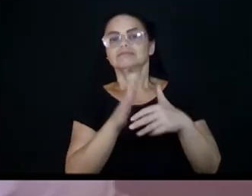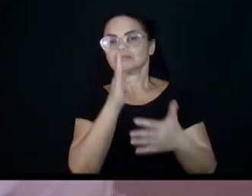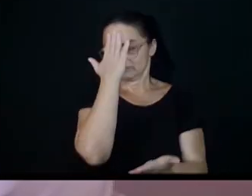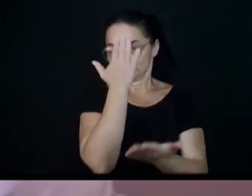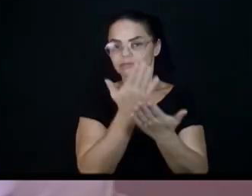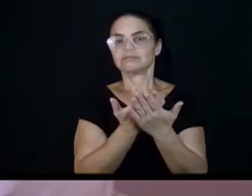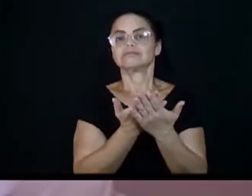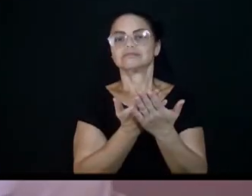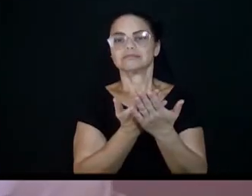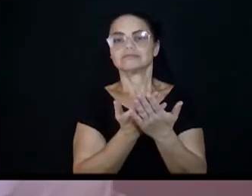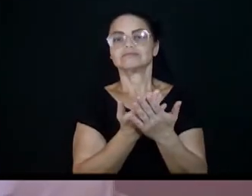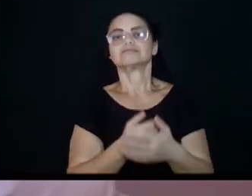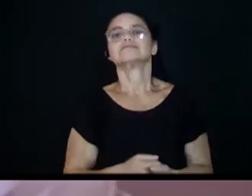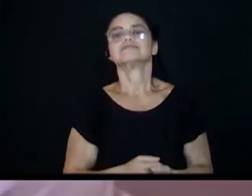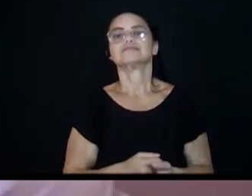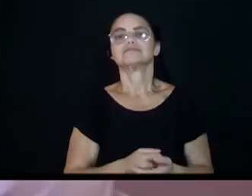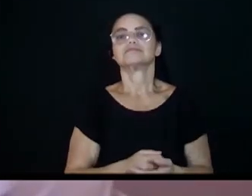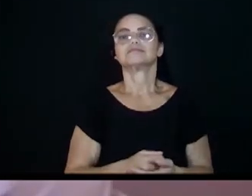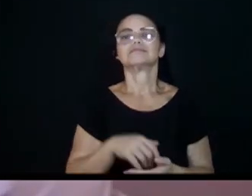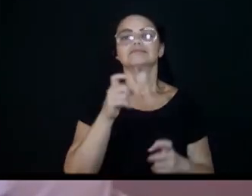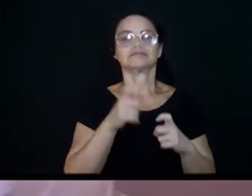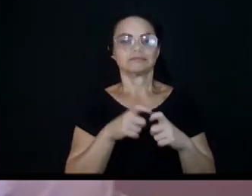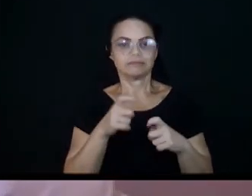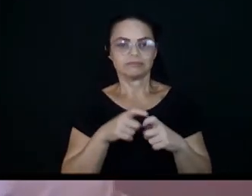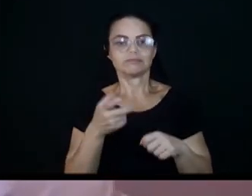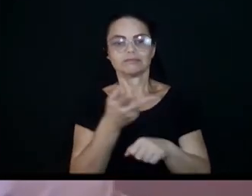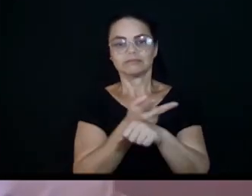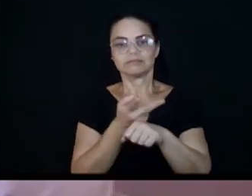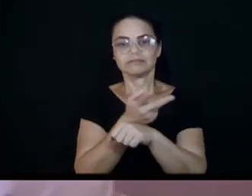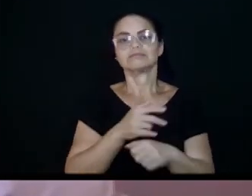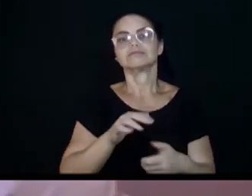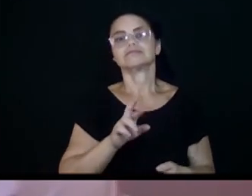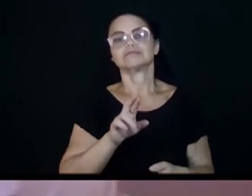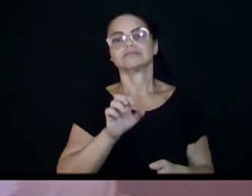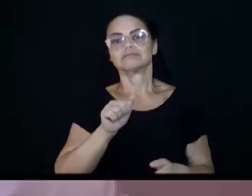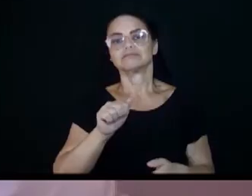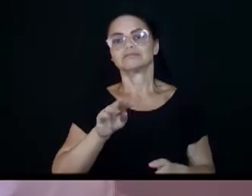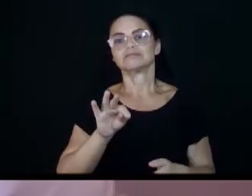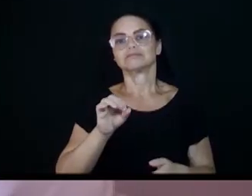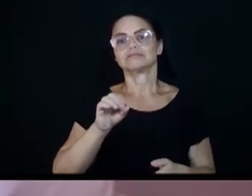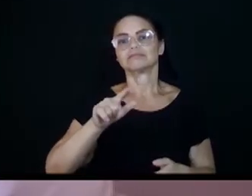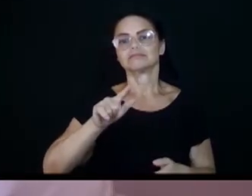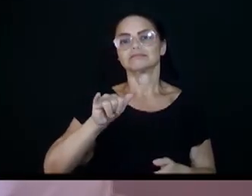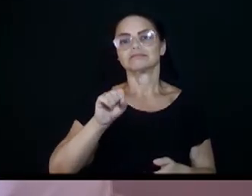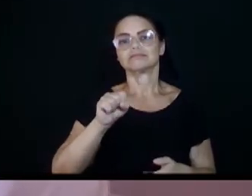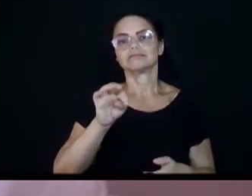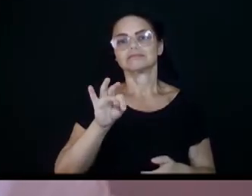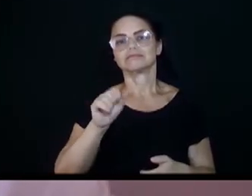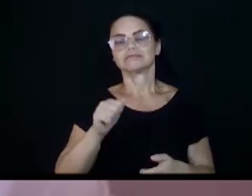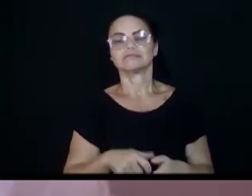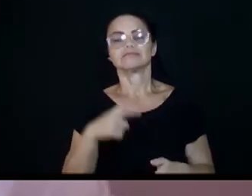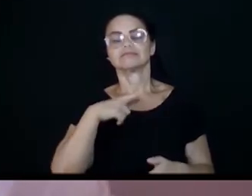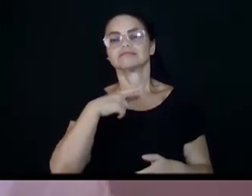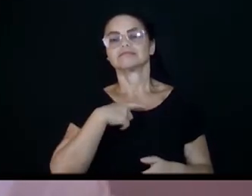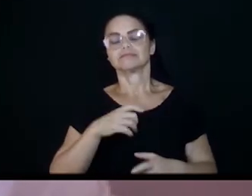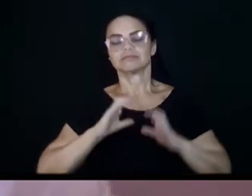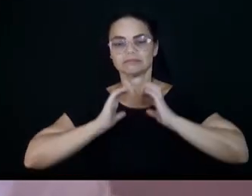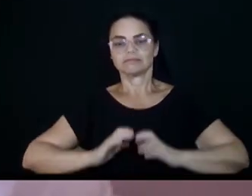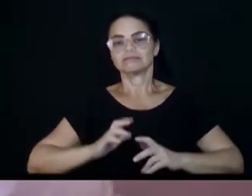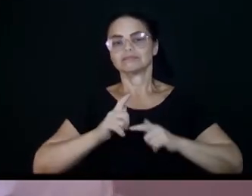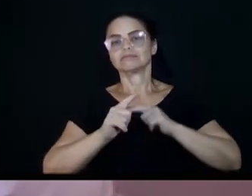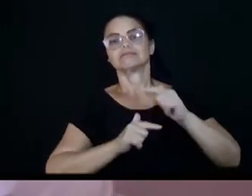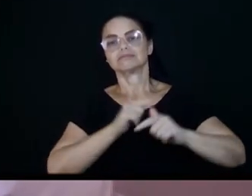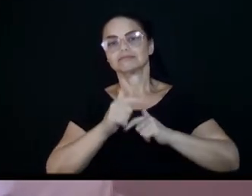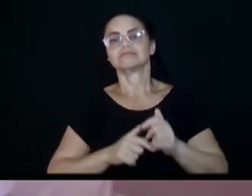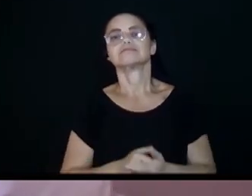seu reumatologista, que procure o reumatologista para que ele tenha uma melhor conduta, um melhor tratamento. E a mesma coisa para o